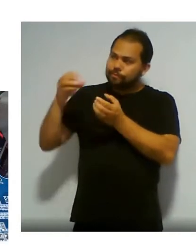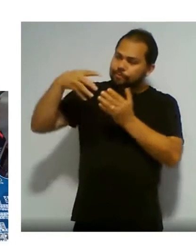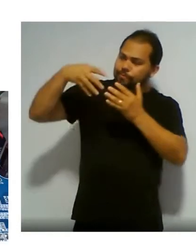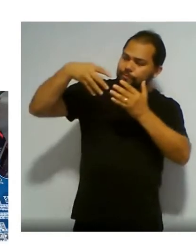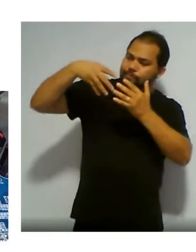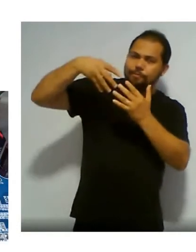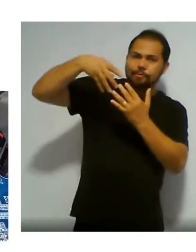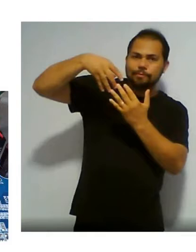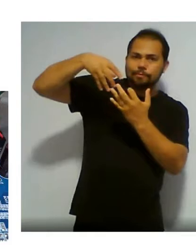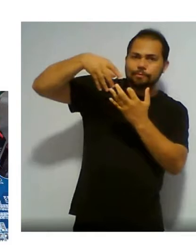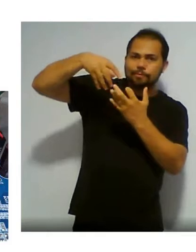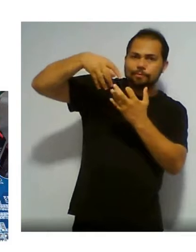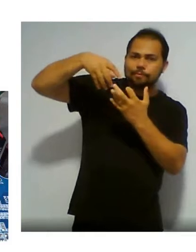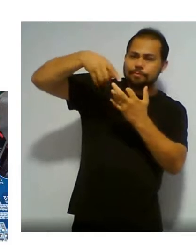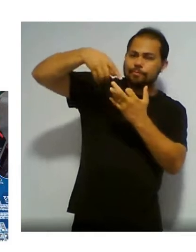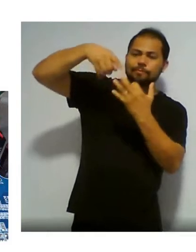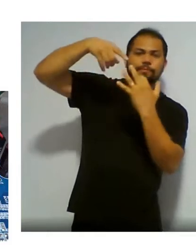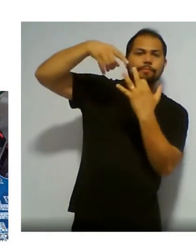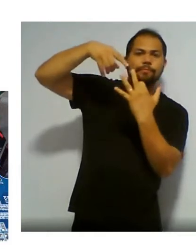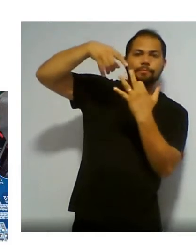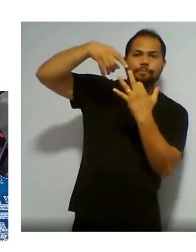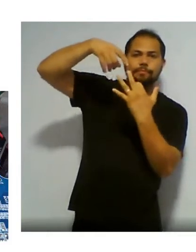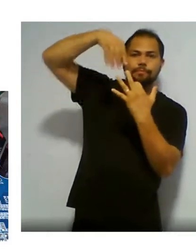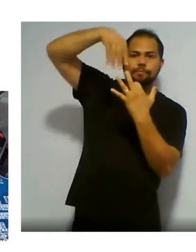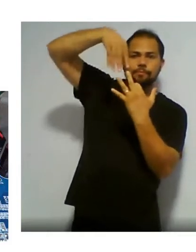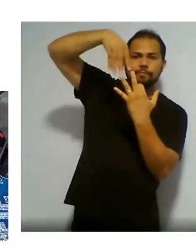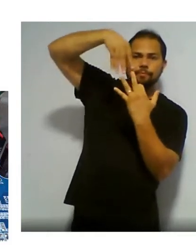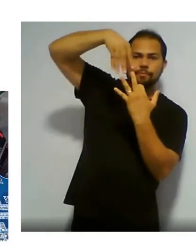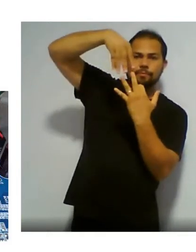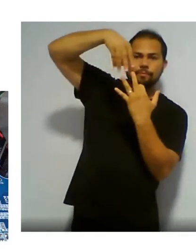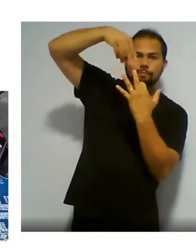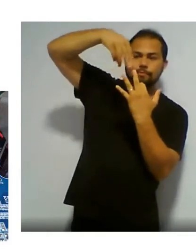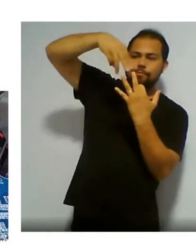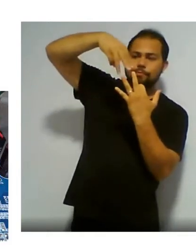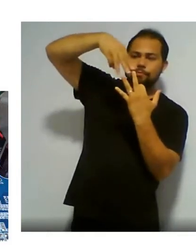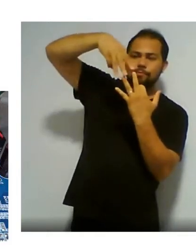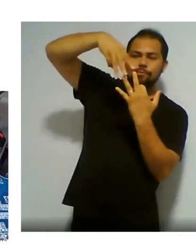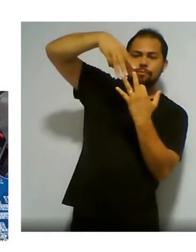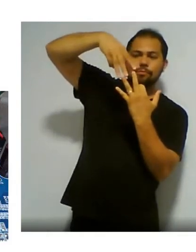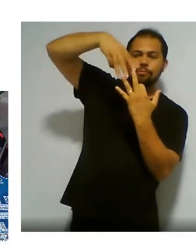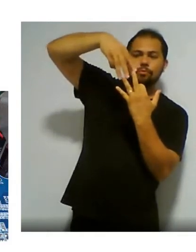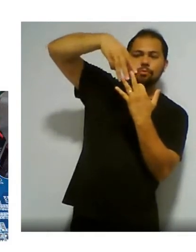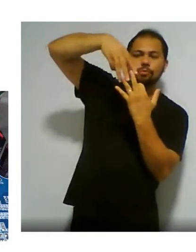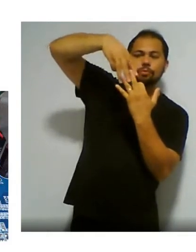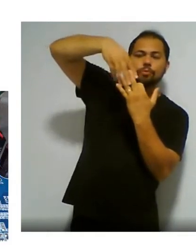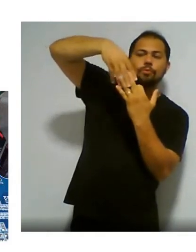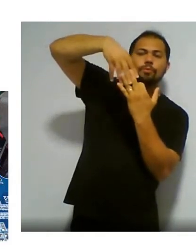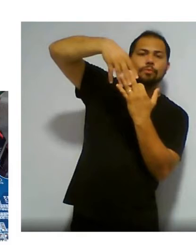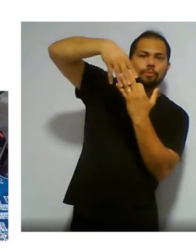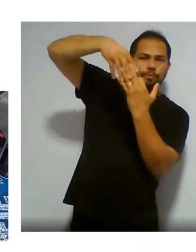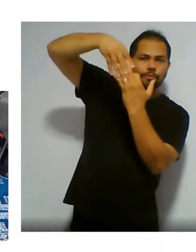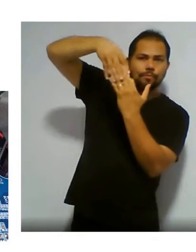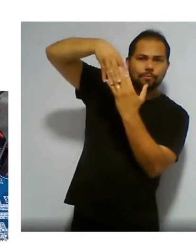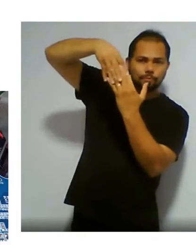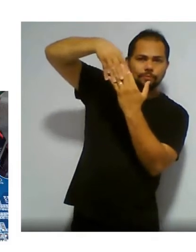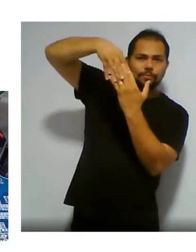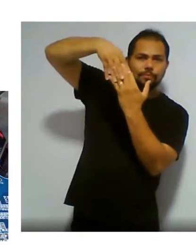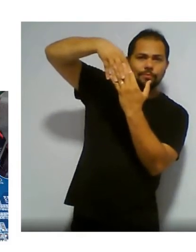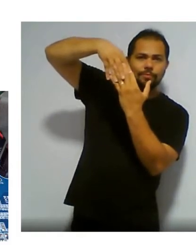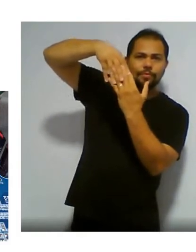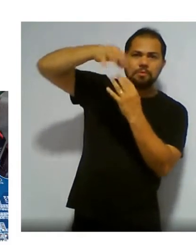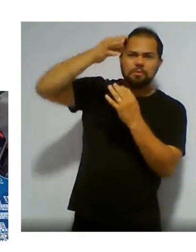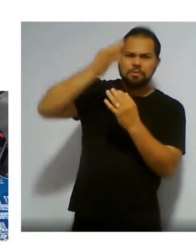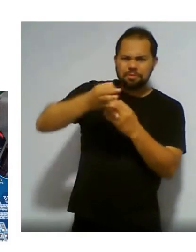mais comum, a gente pode cometer erro se a gente não prestar atenção. E de novo, isso aqui é para ligar o painel da frente do